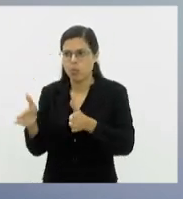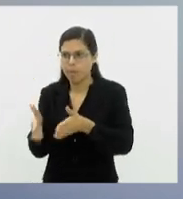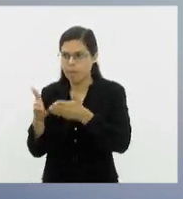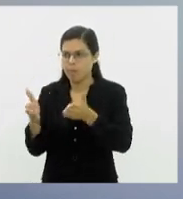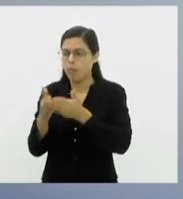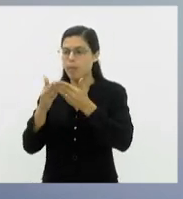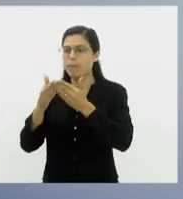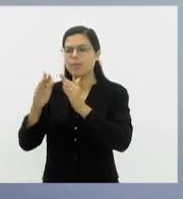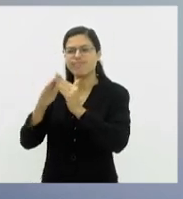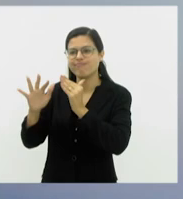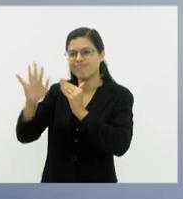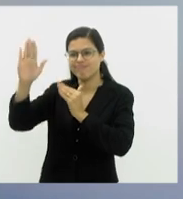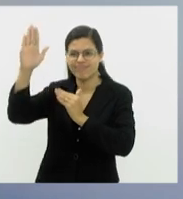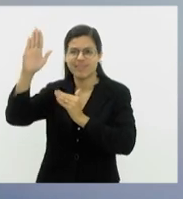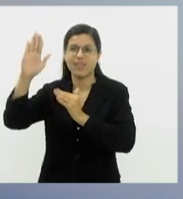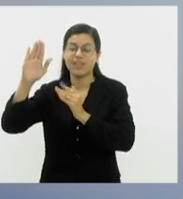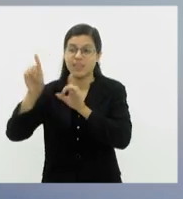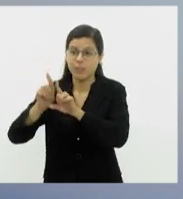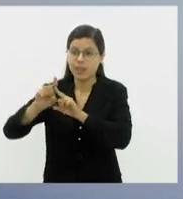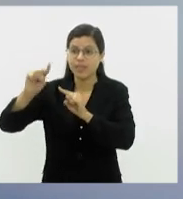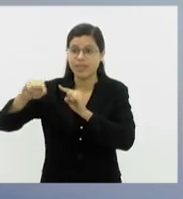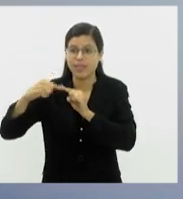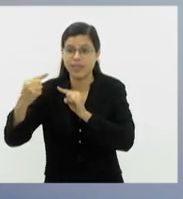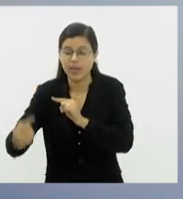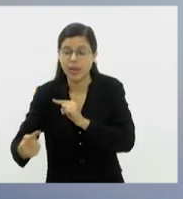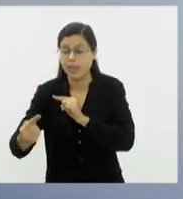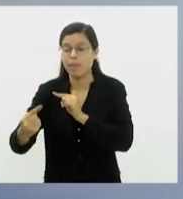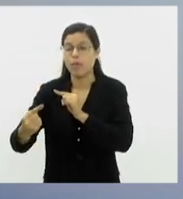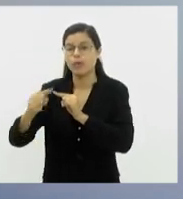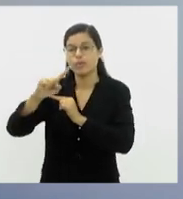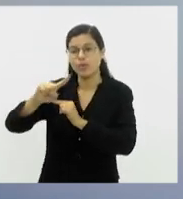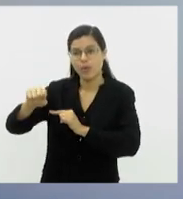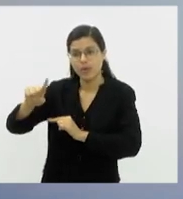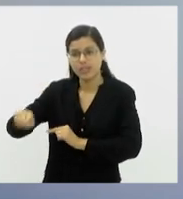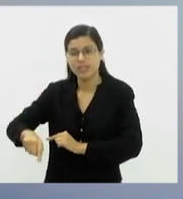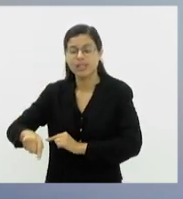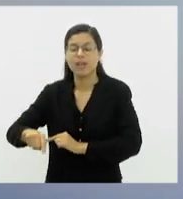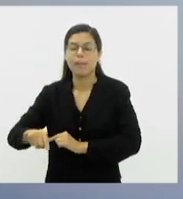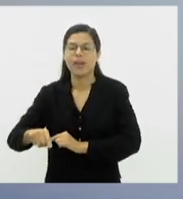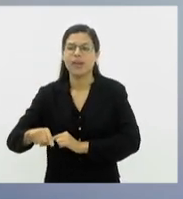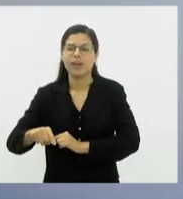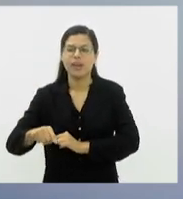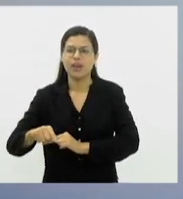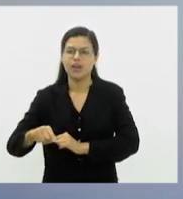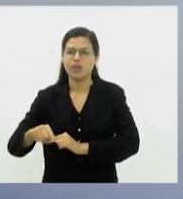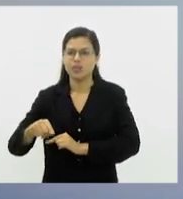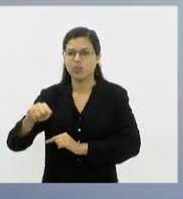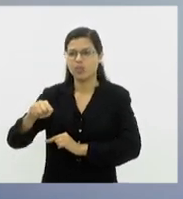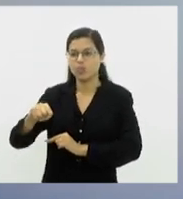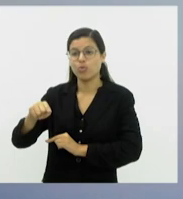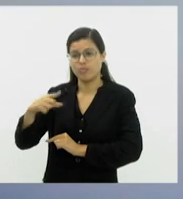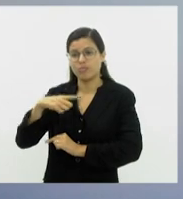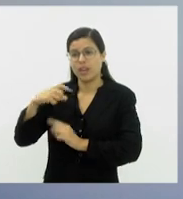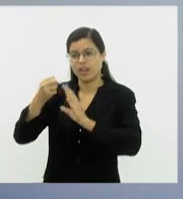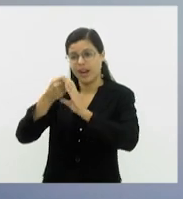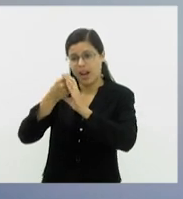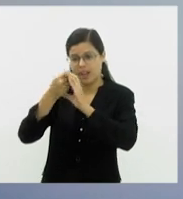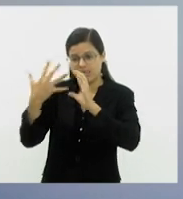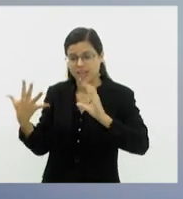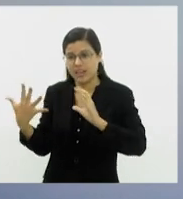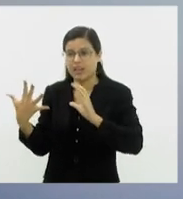sobretudo após o advento da Abolição formal inconclusa que teve como uma das suas características